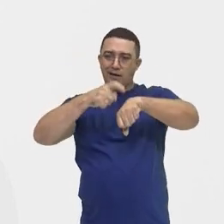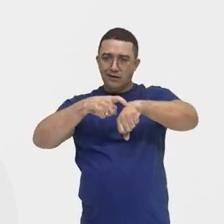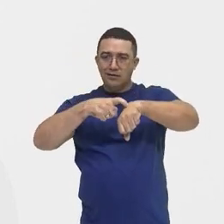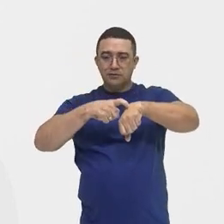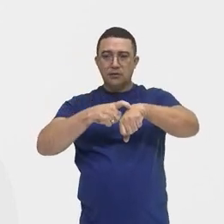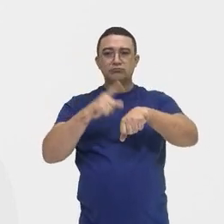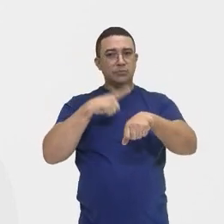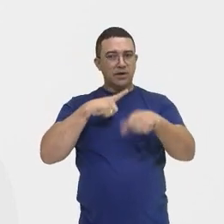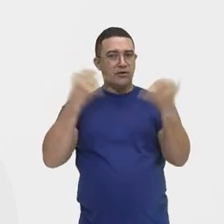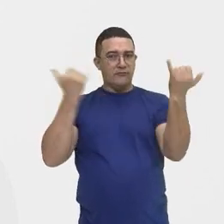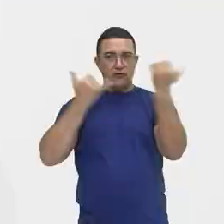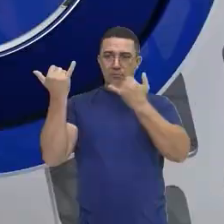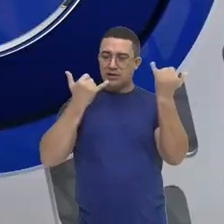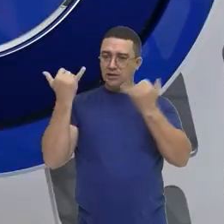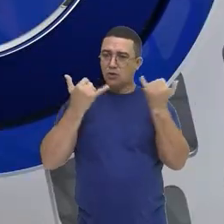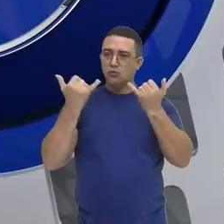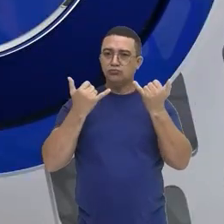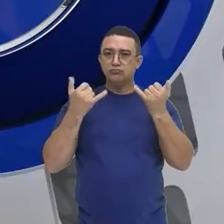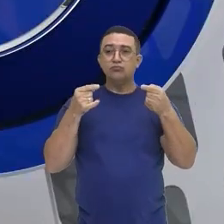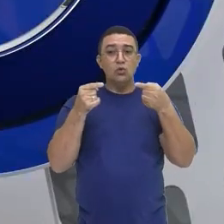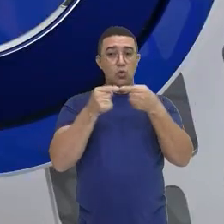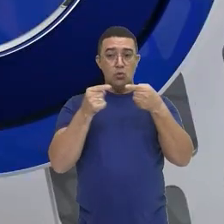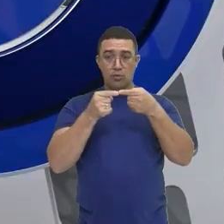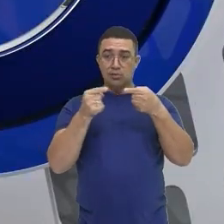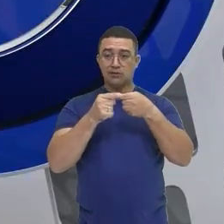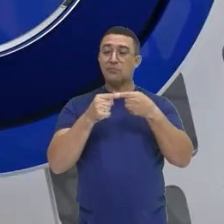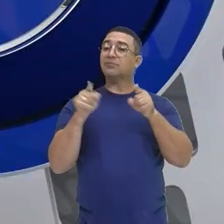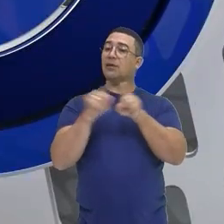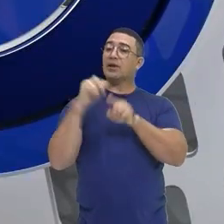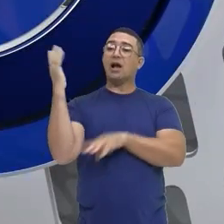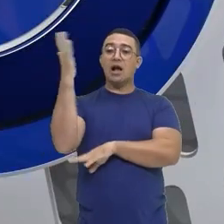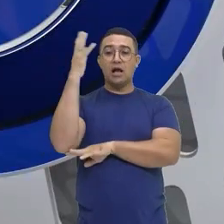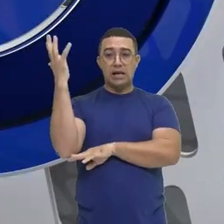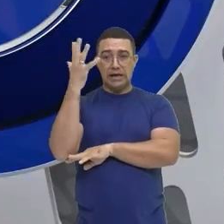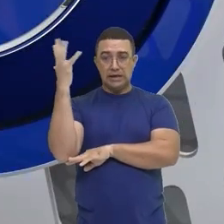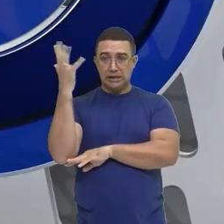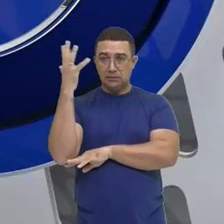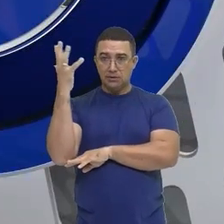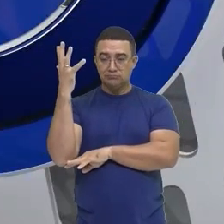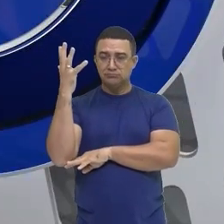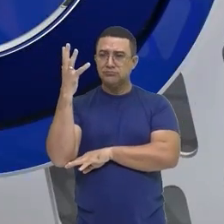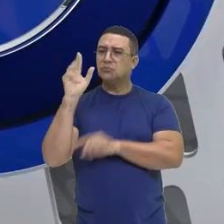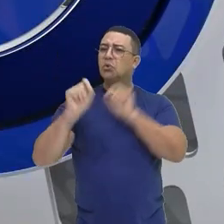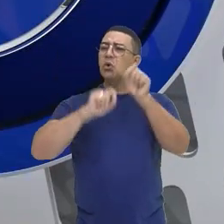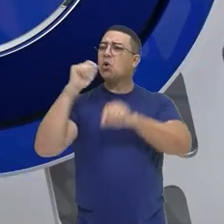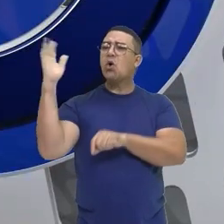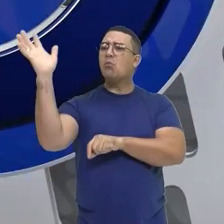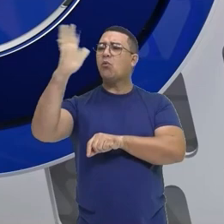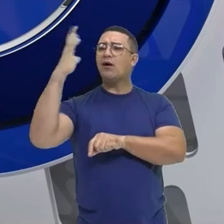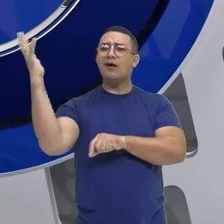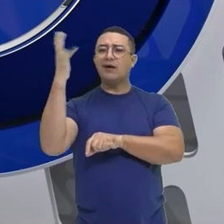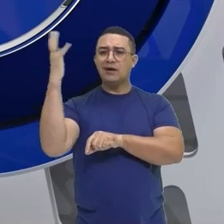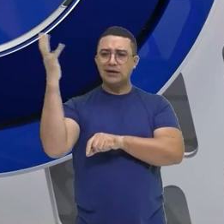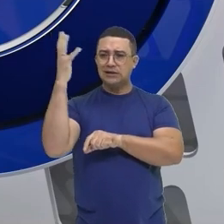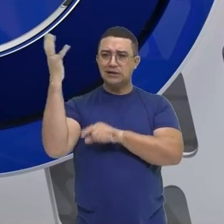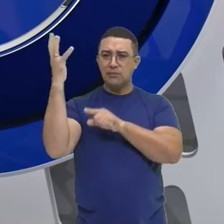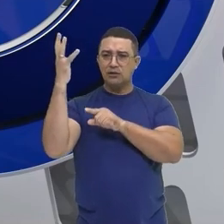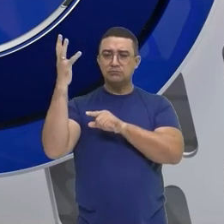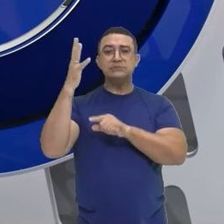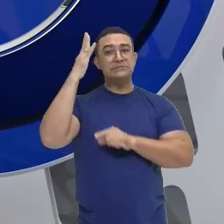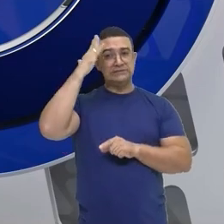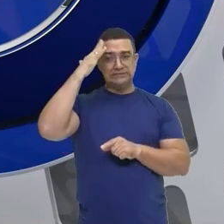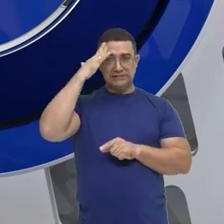informações relacionadas à questão climática, tá bom? Como assim, professora, questão climática? A gente sabe